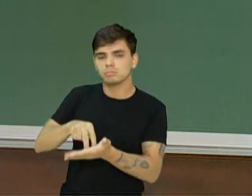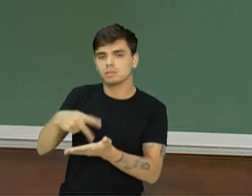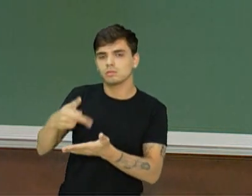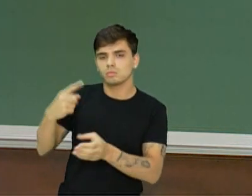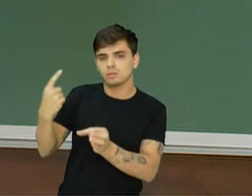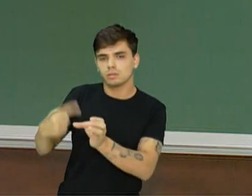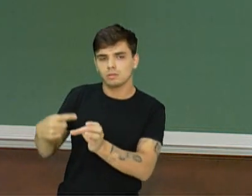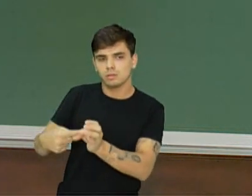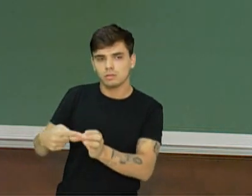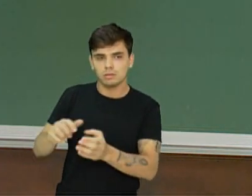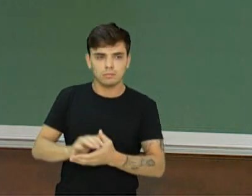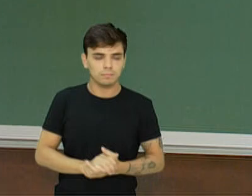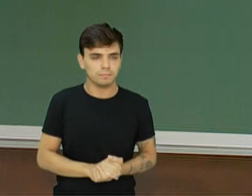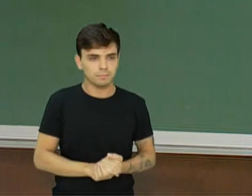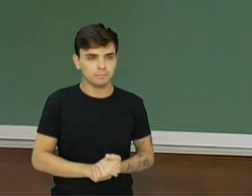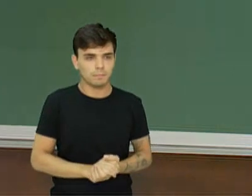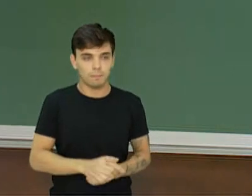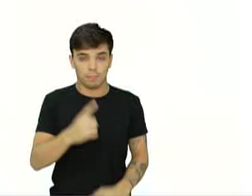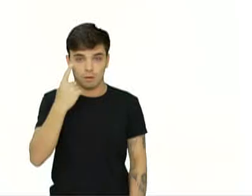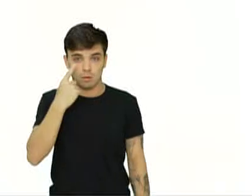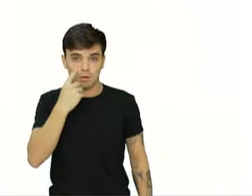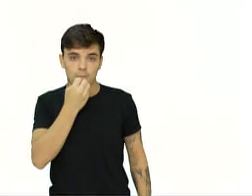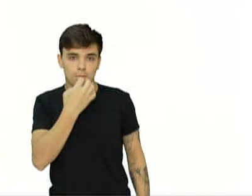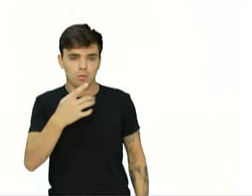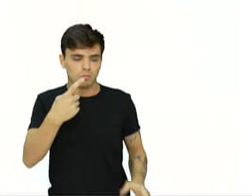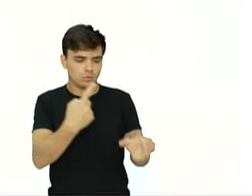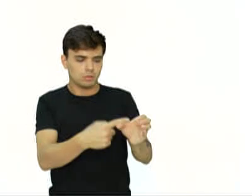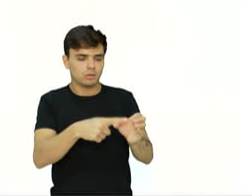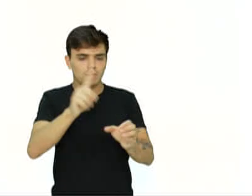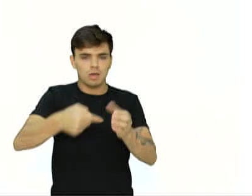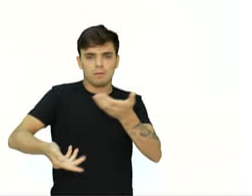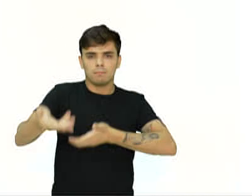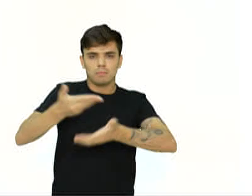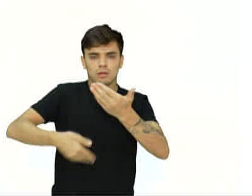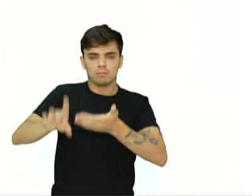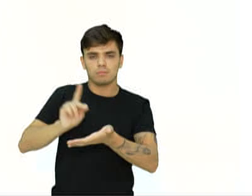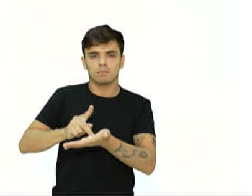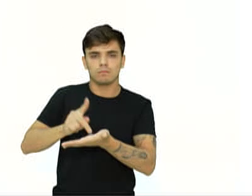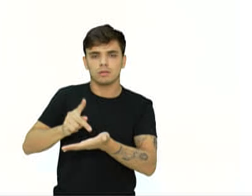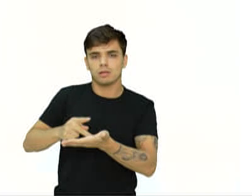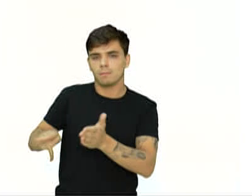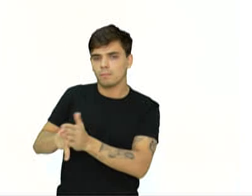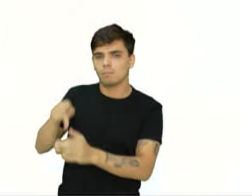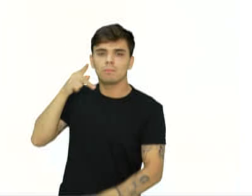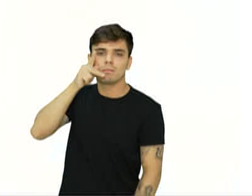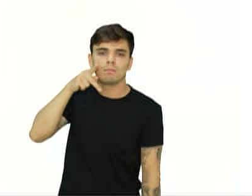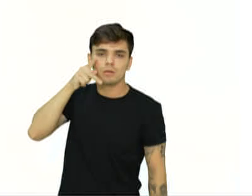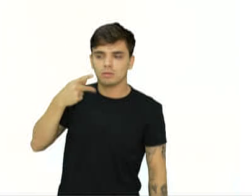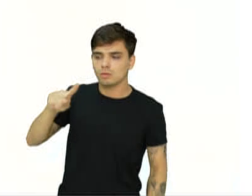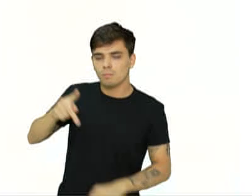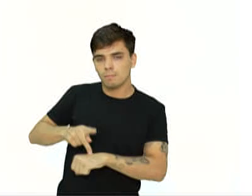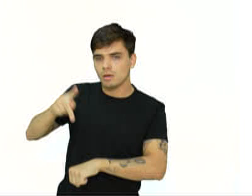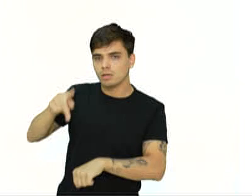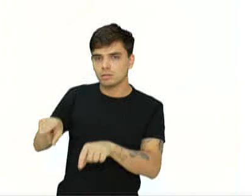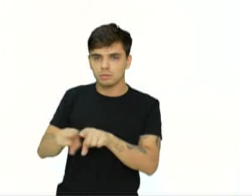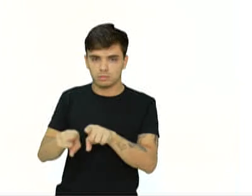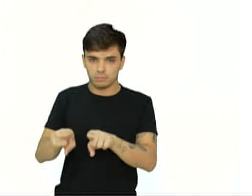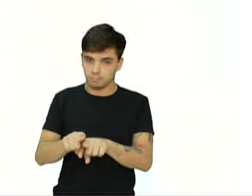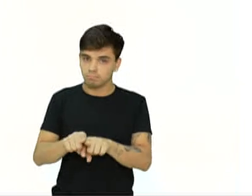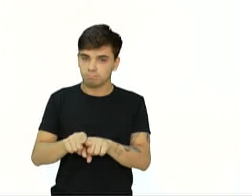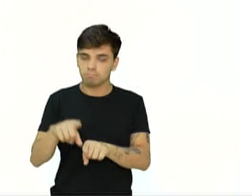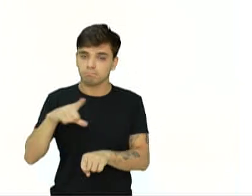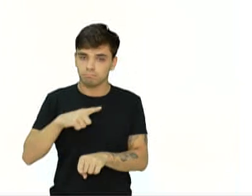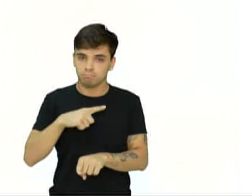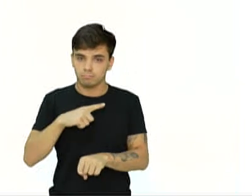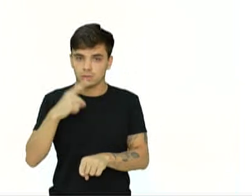sua cidadania. O bom cidadão é aquele que participa ativamente da vida política de seu país,